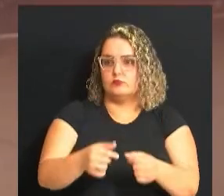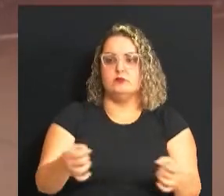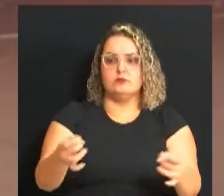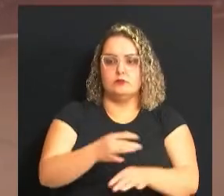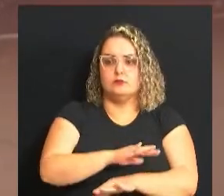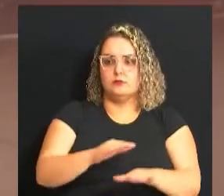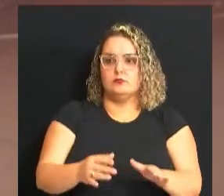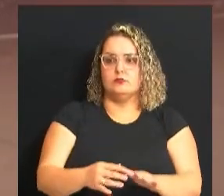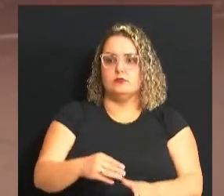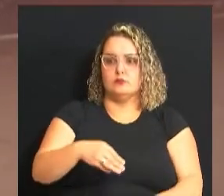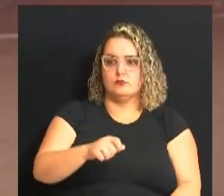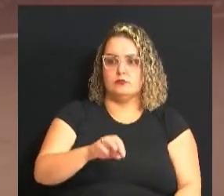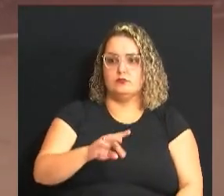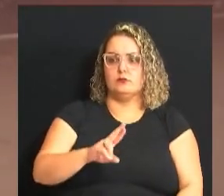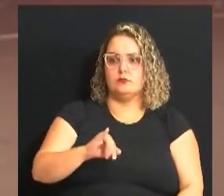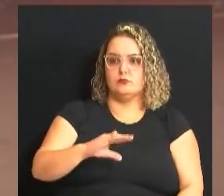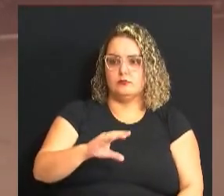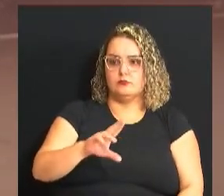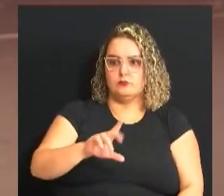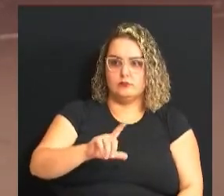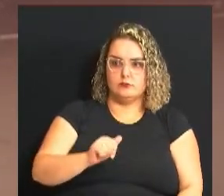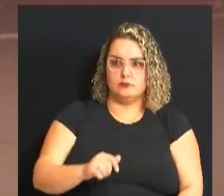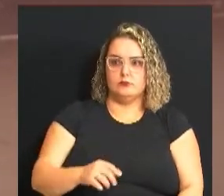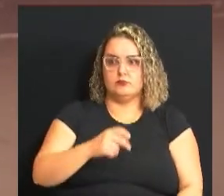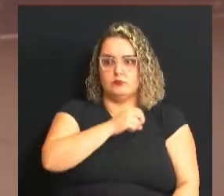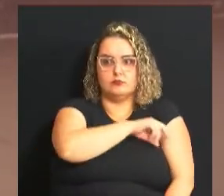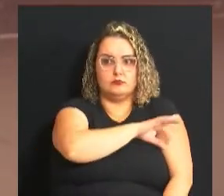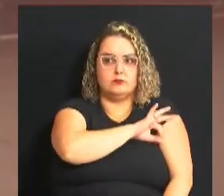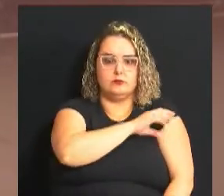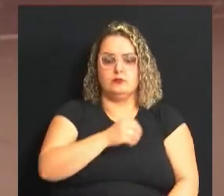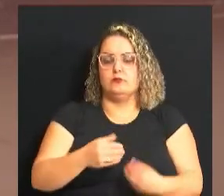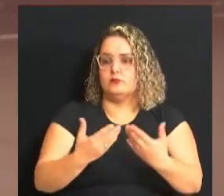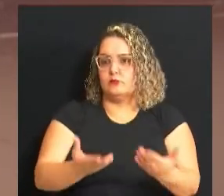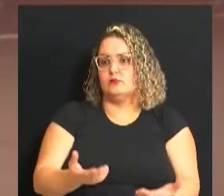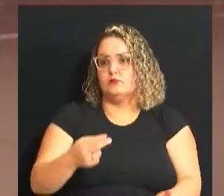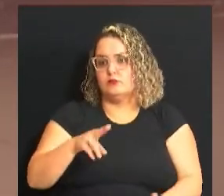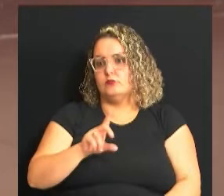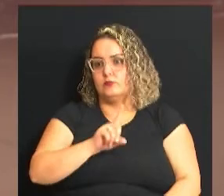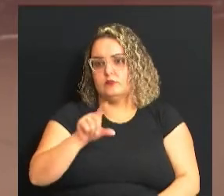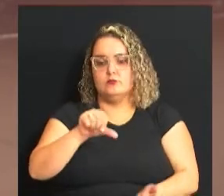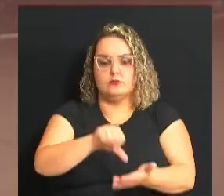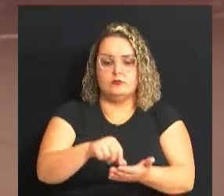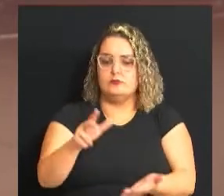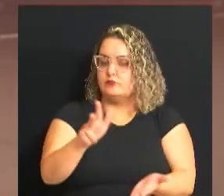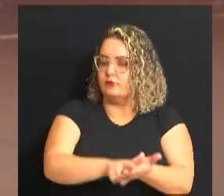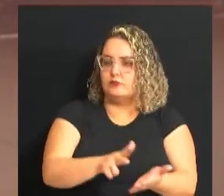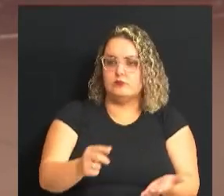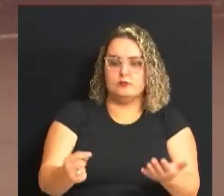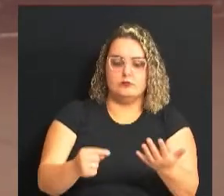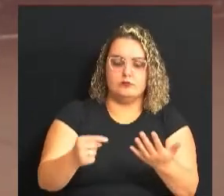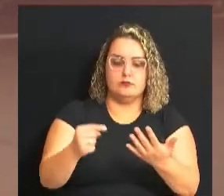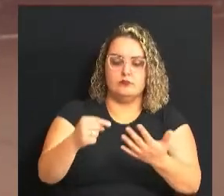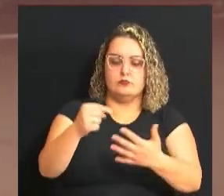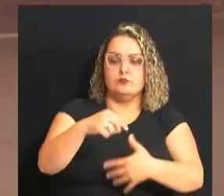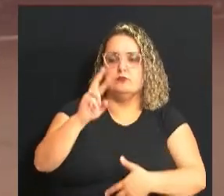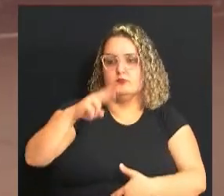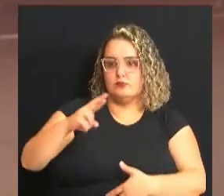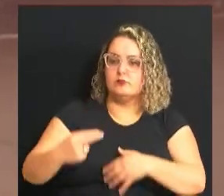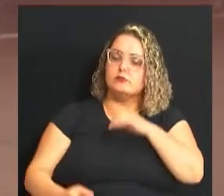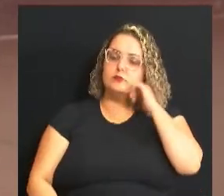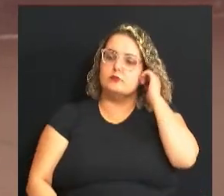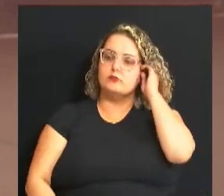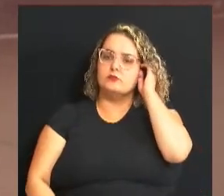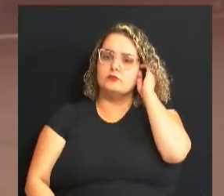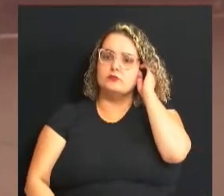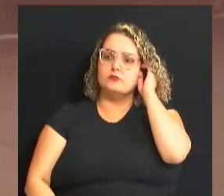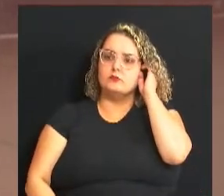essas, e aí o prefeito pode fazer a entrega. Ou o núcleo não é passível de ser regularizado por este motivo. E aí,